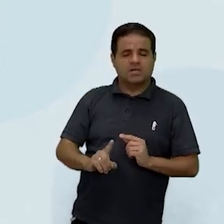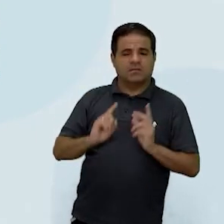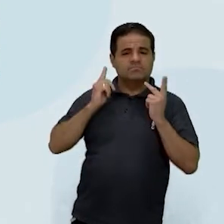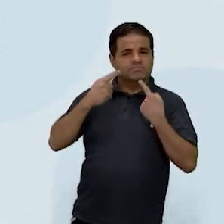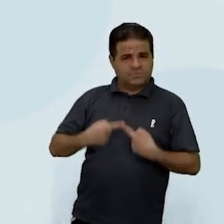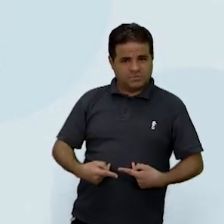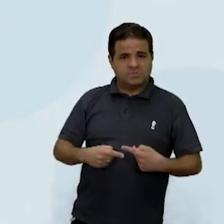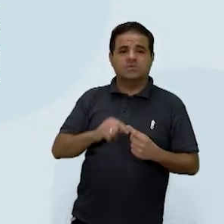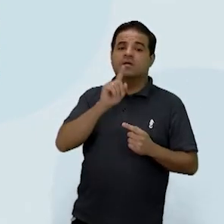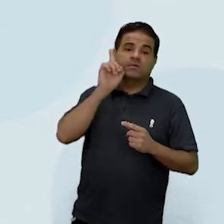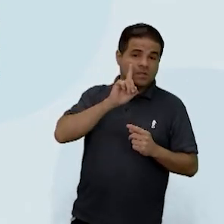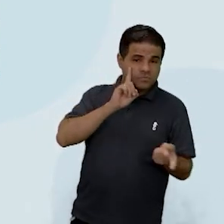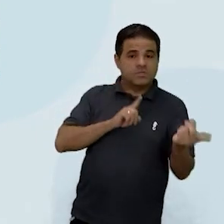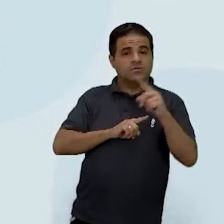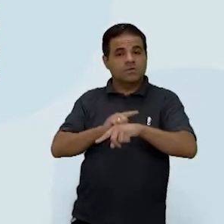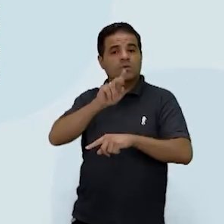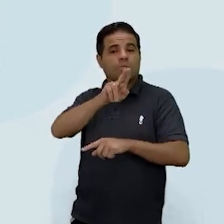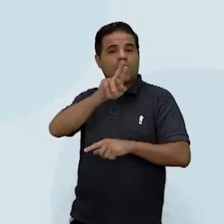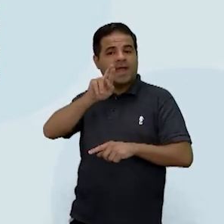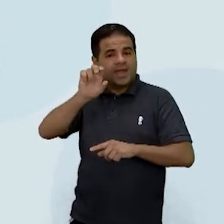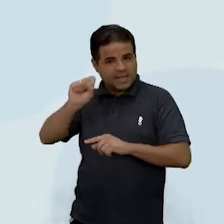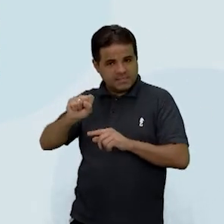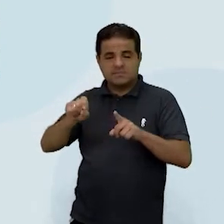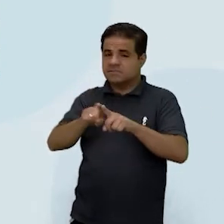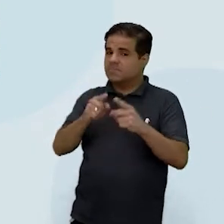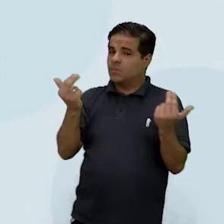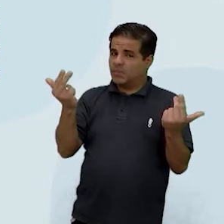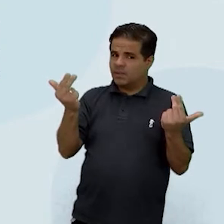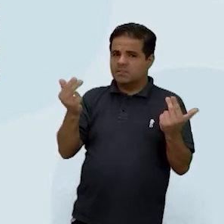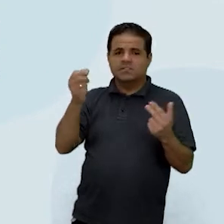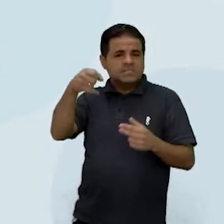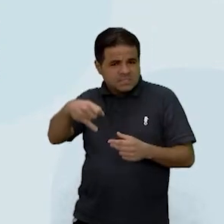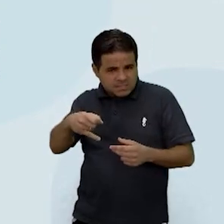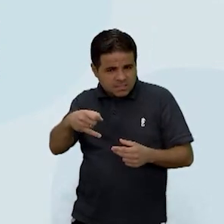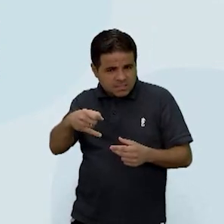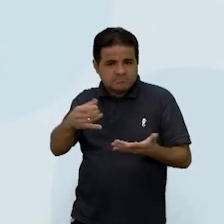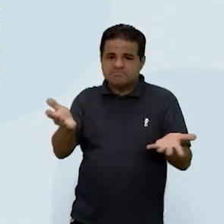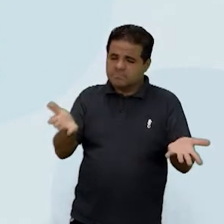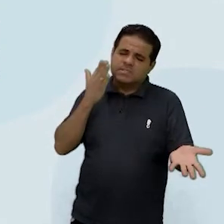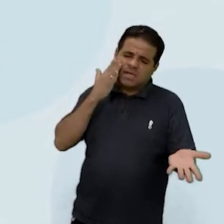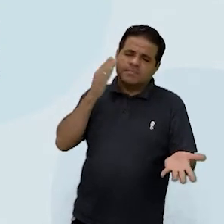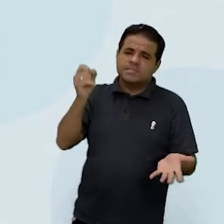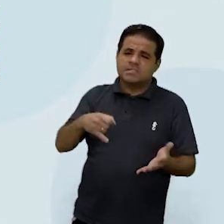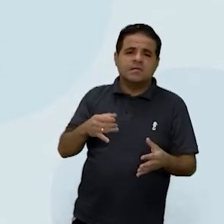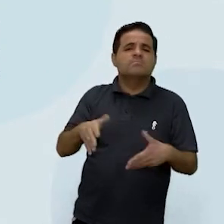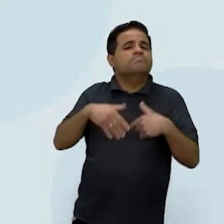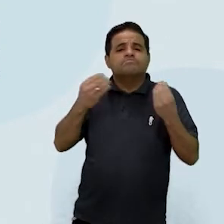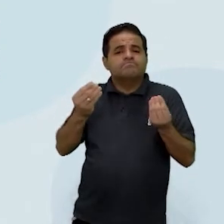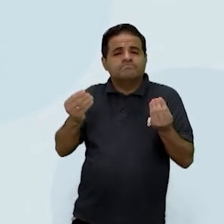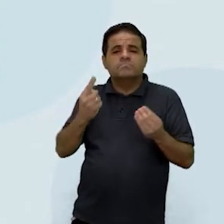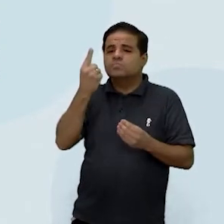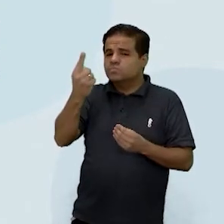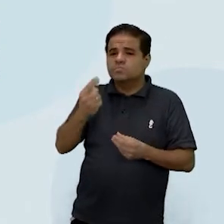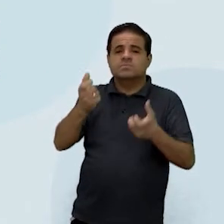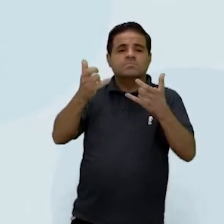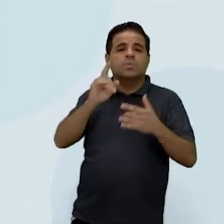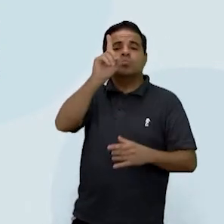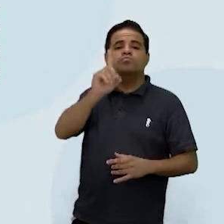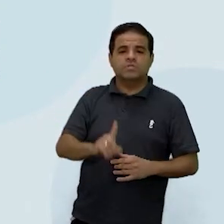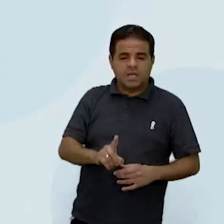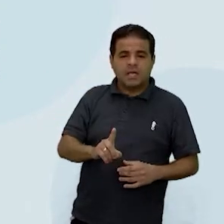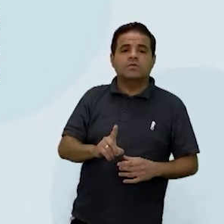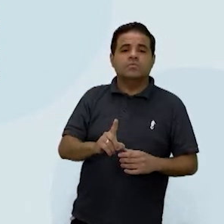União Soviética, respectivamente. Se sim, a gente sabe que sim, cite ao menos um direito que